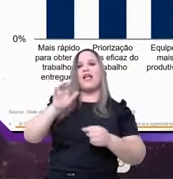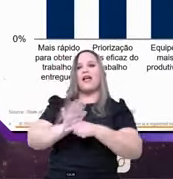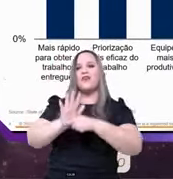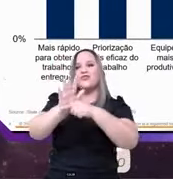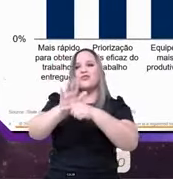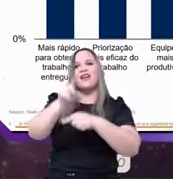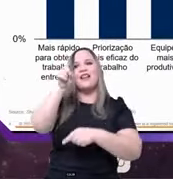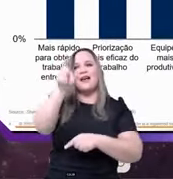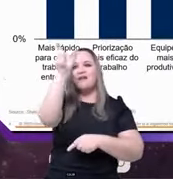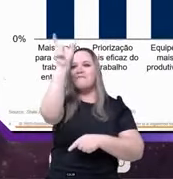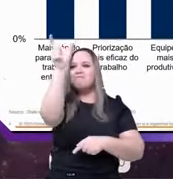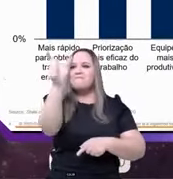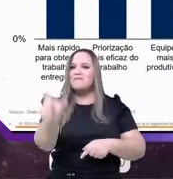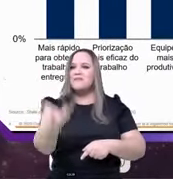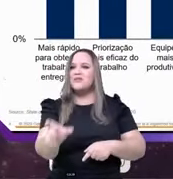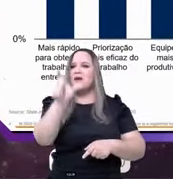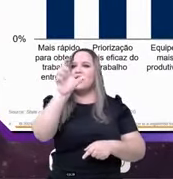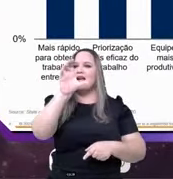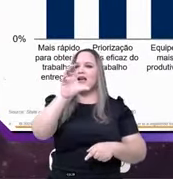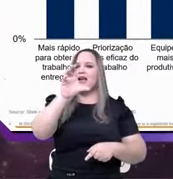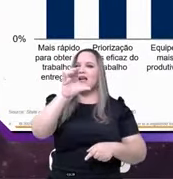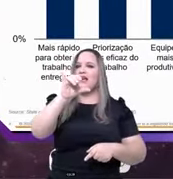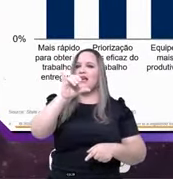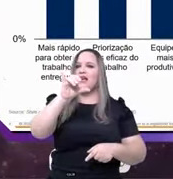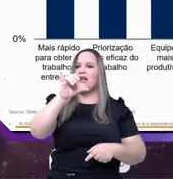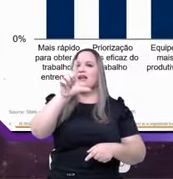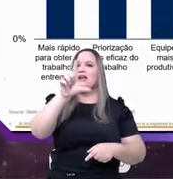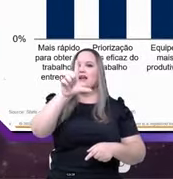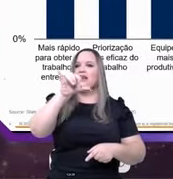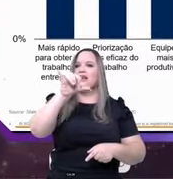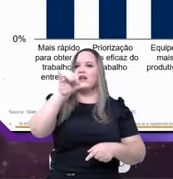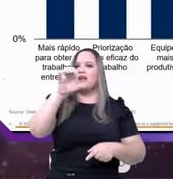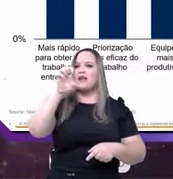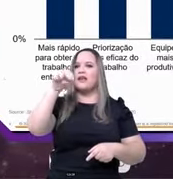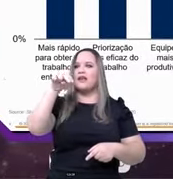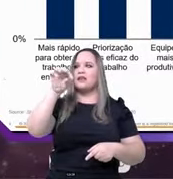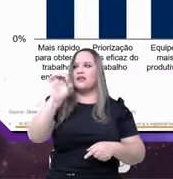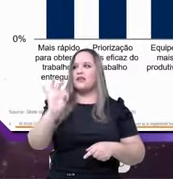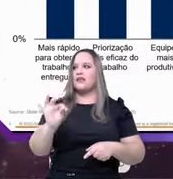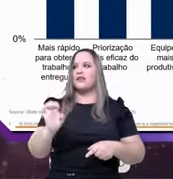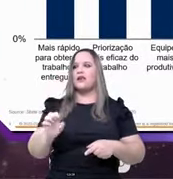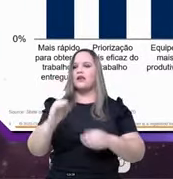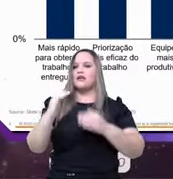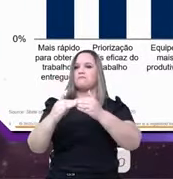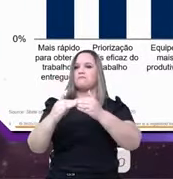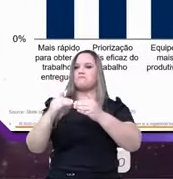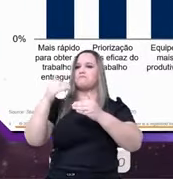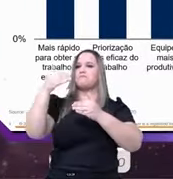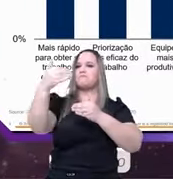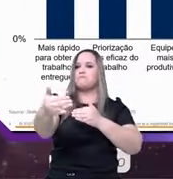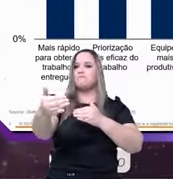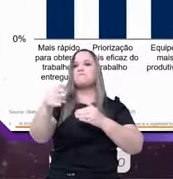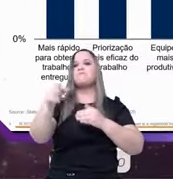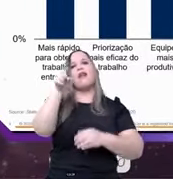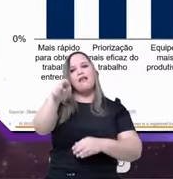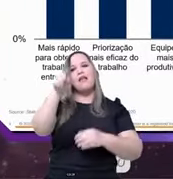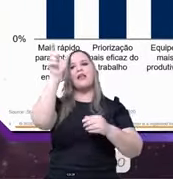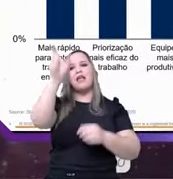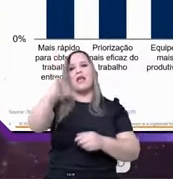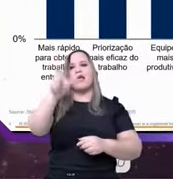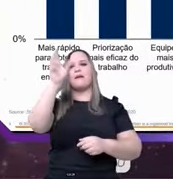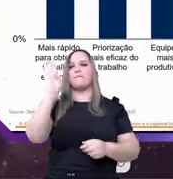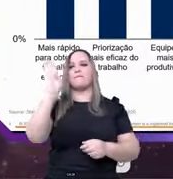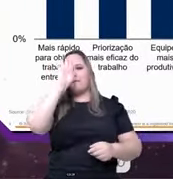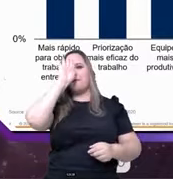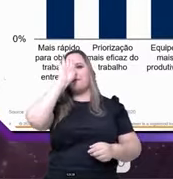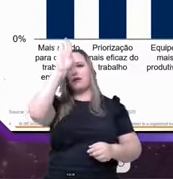cliente? Qualquer pessoa, interna ou externa. Esse é um dos princípios fundamentais do ágil. Doutor